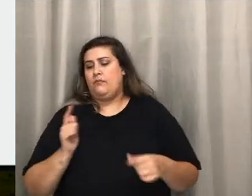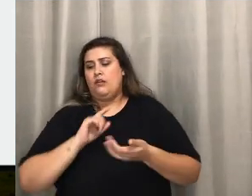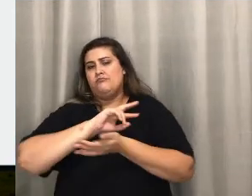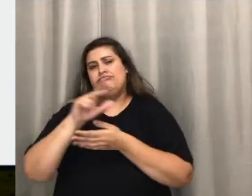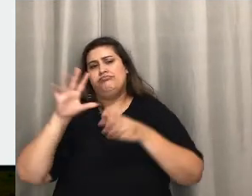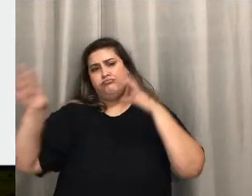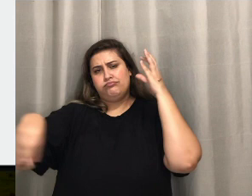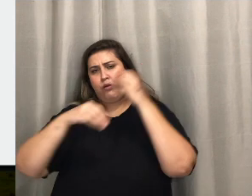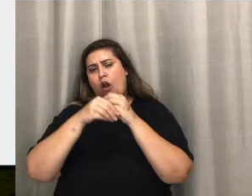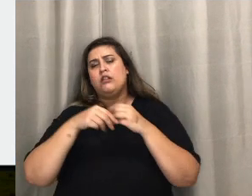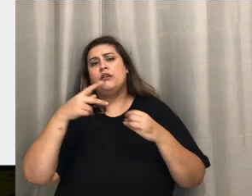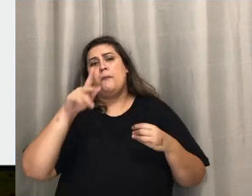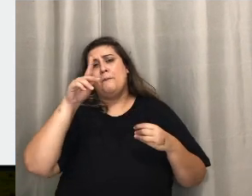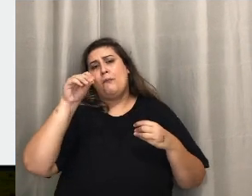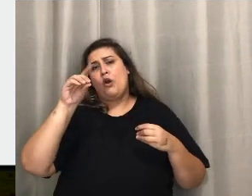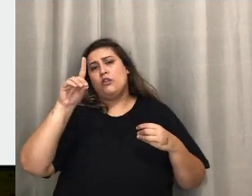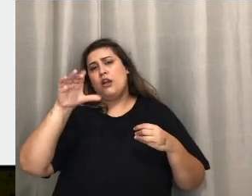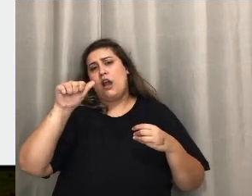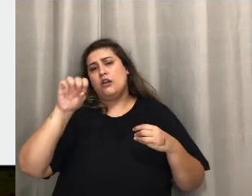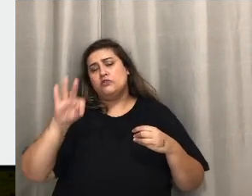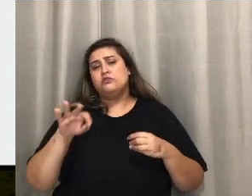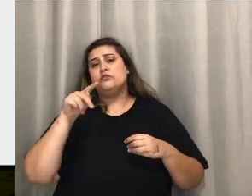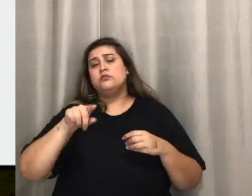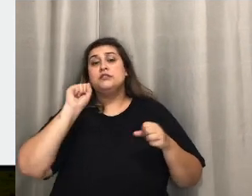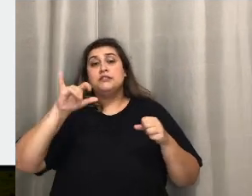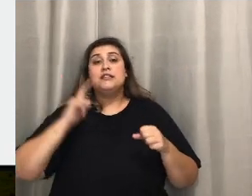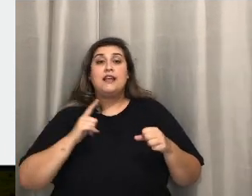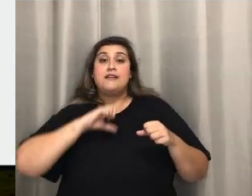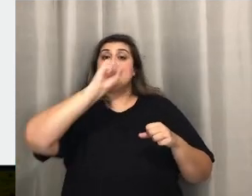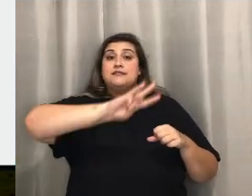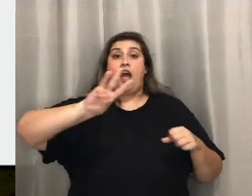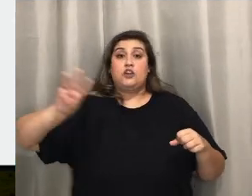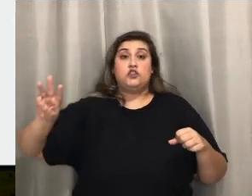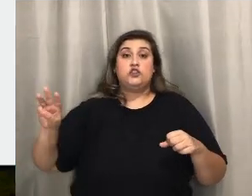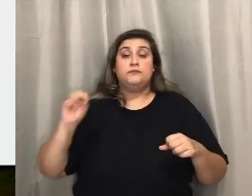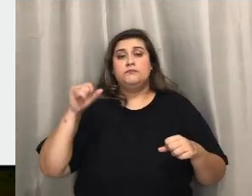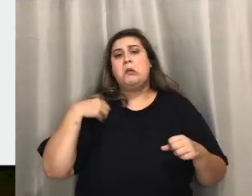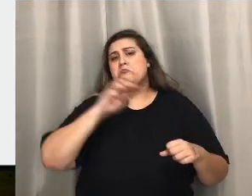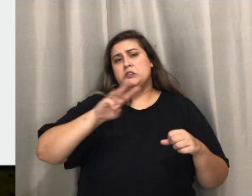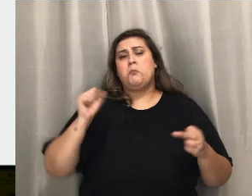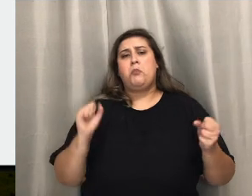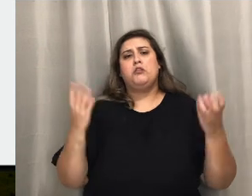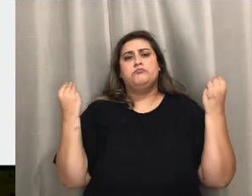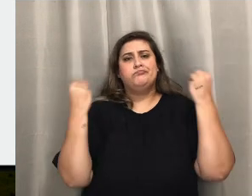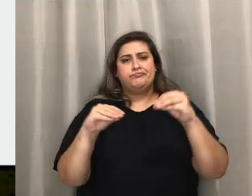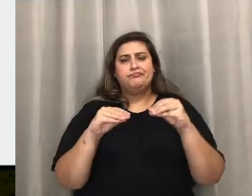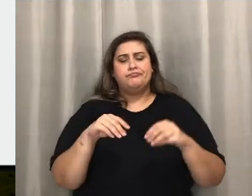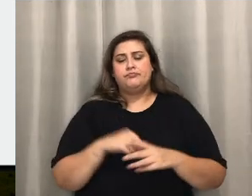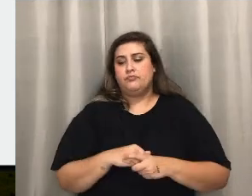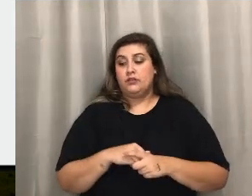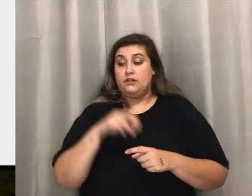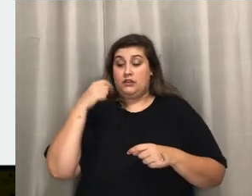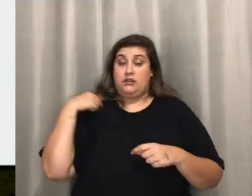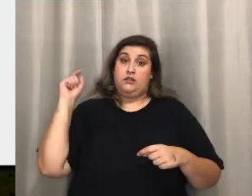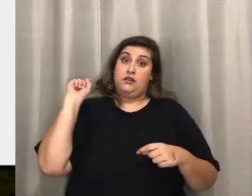nas nossas redes sociais. E assim como incorporar esse podcast se nós tivermos um